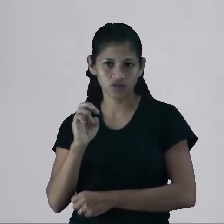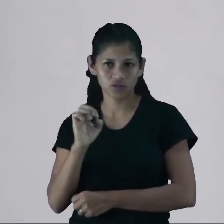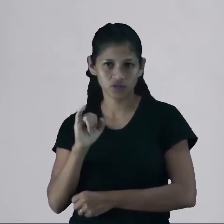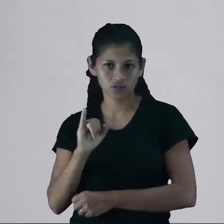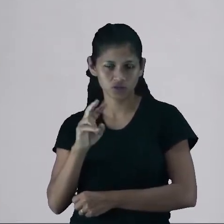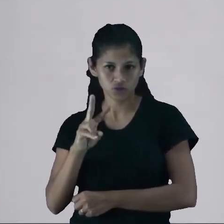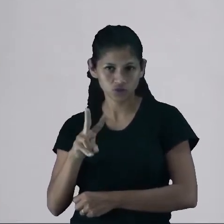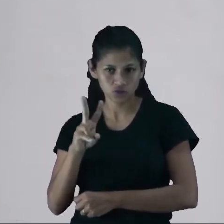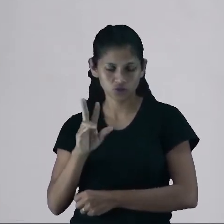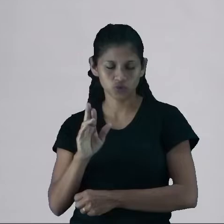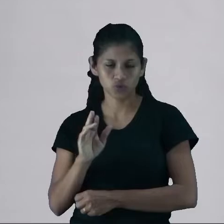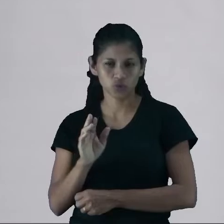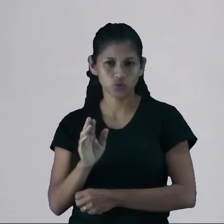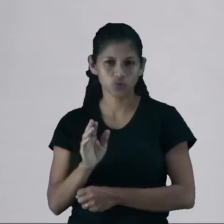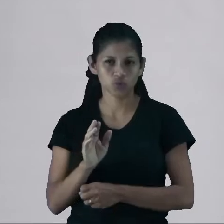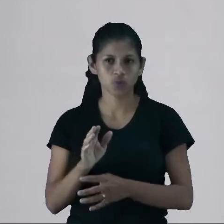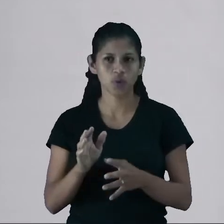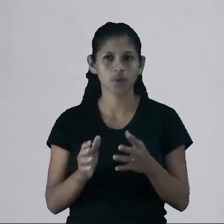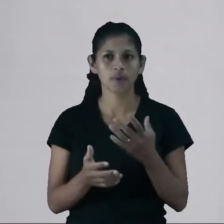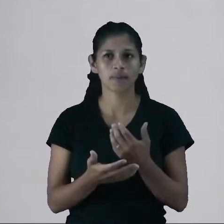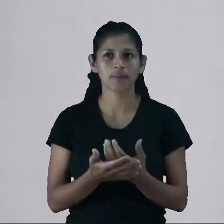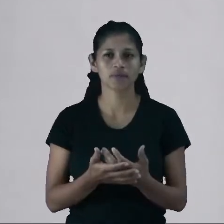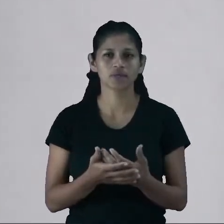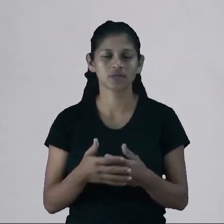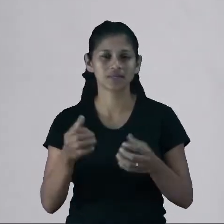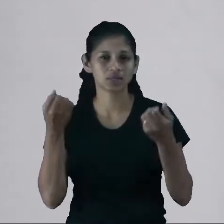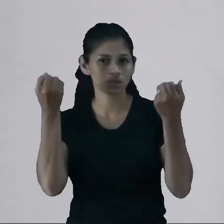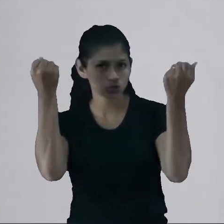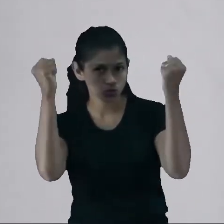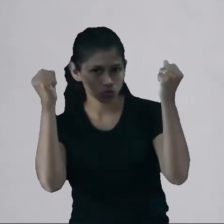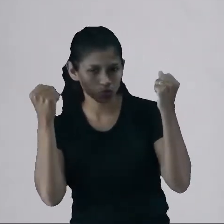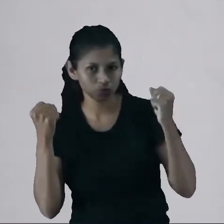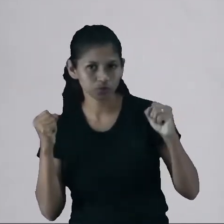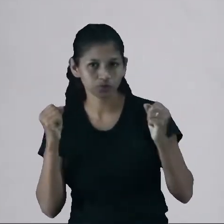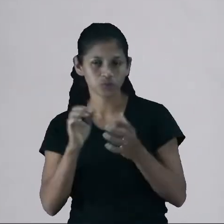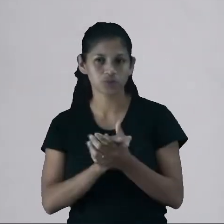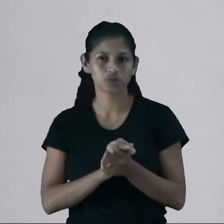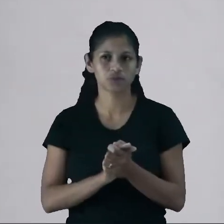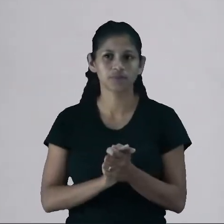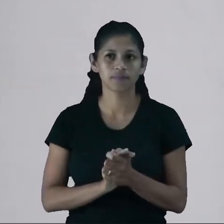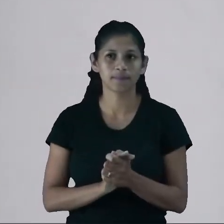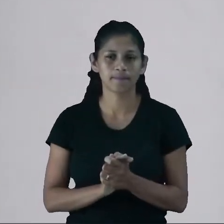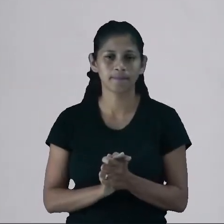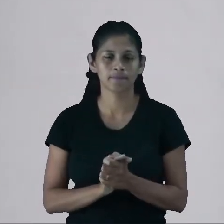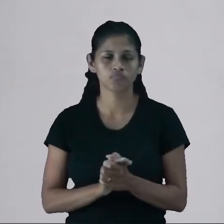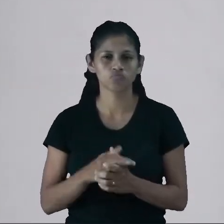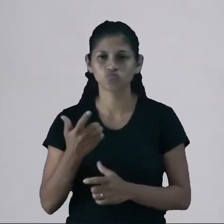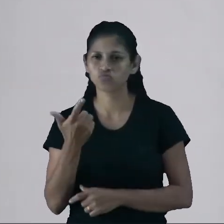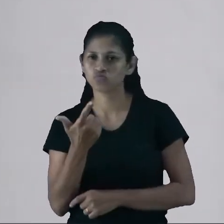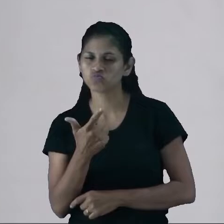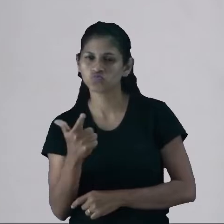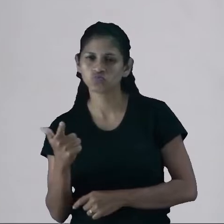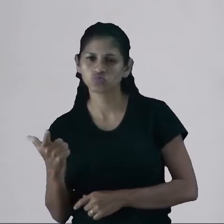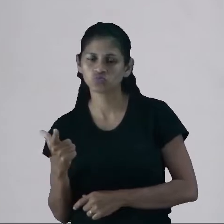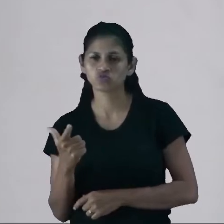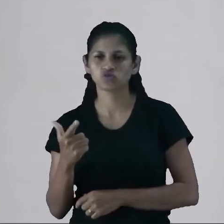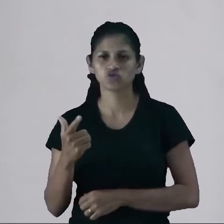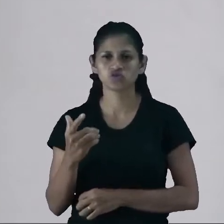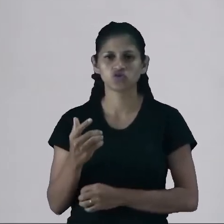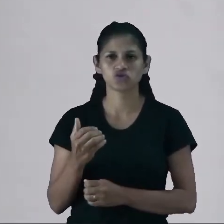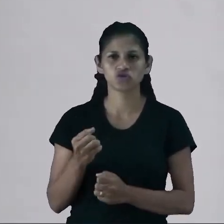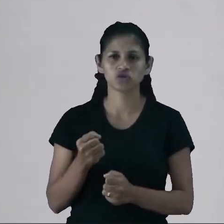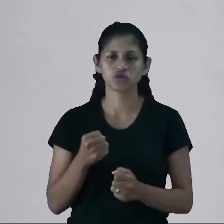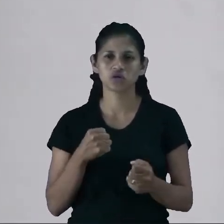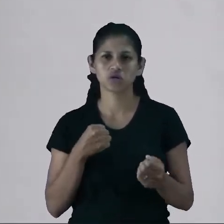mas anteriormente não tinha esse investimento em estradas, em espaços aí para